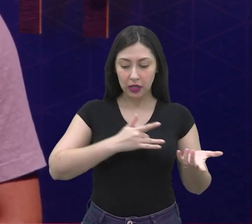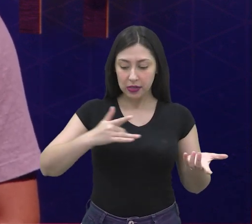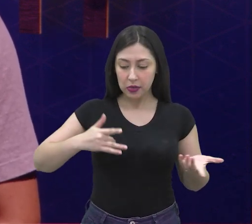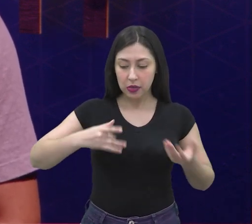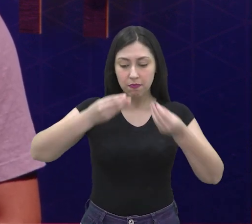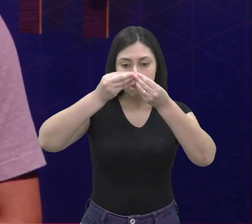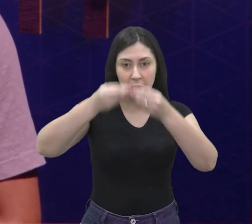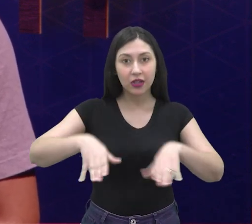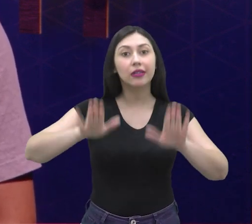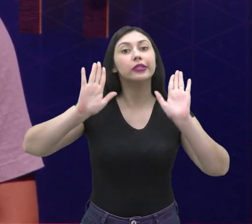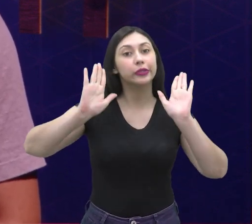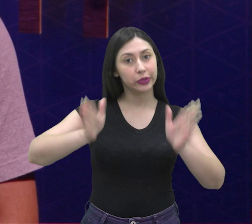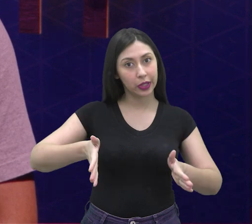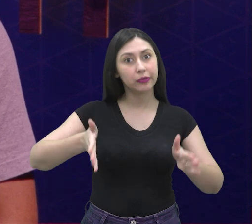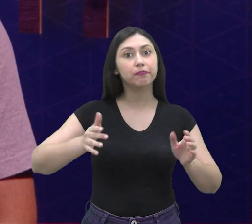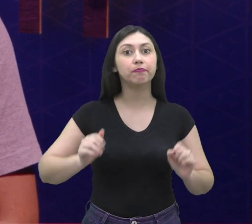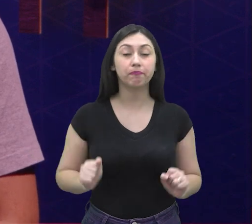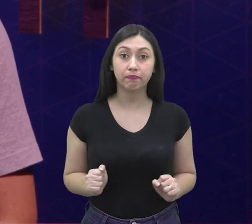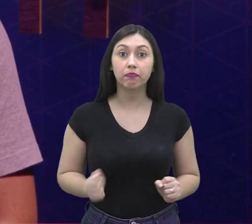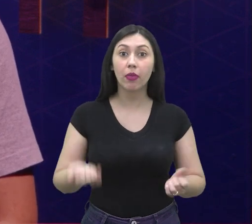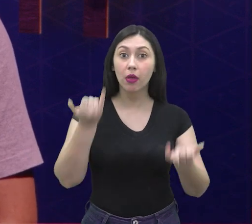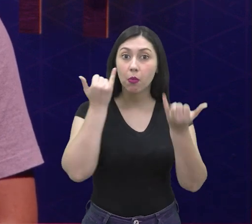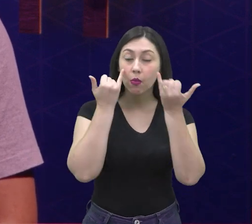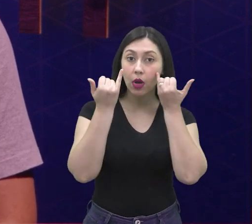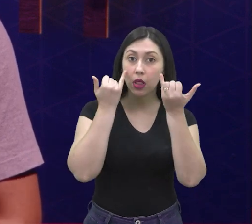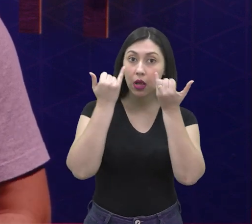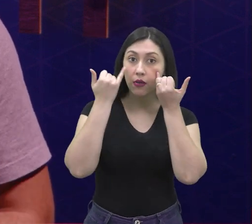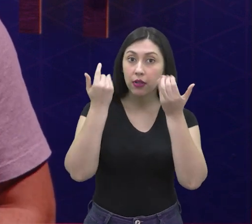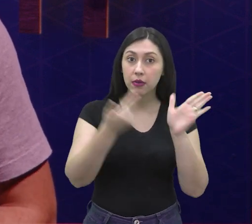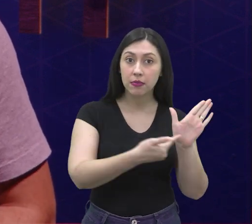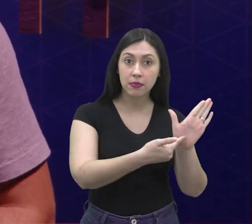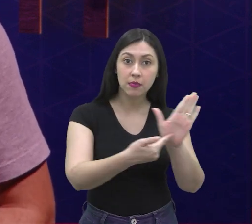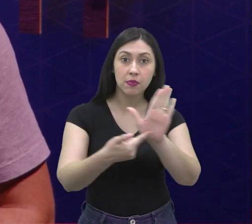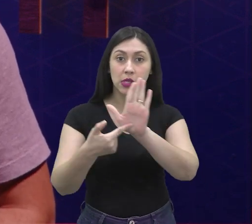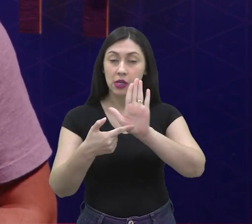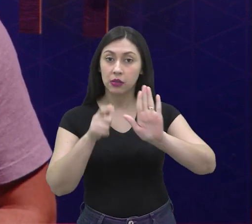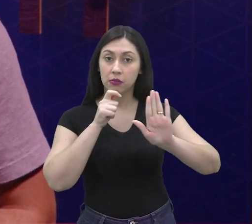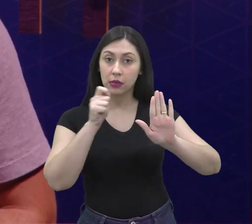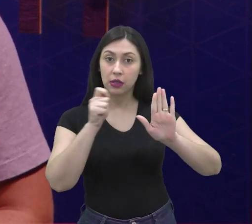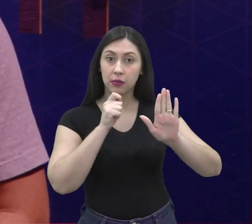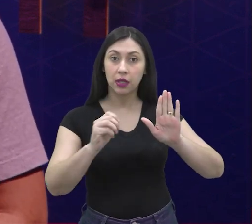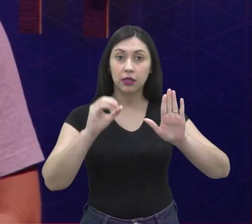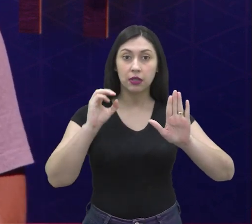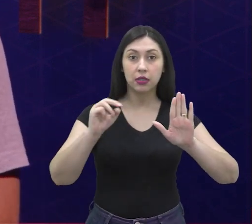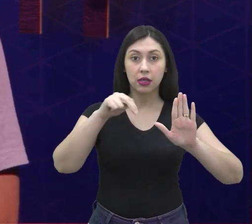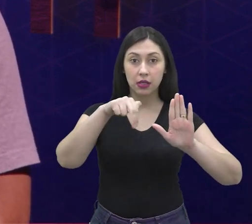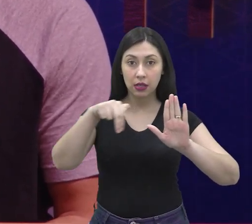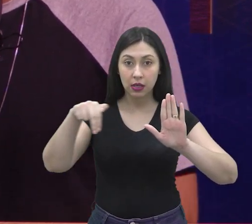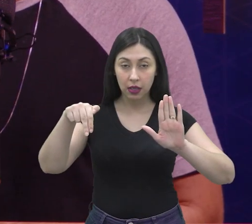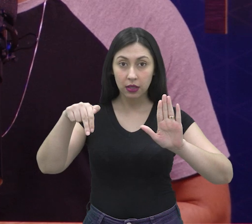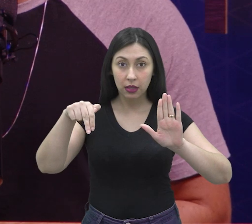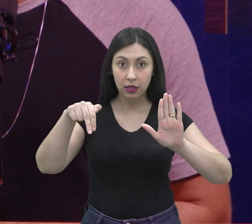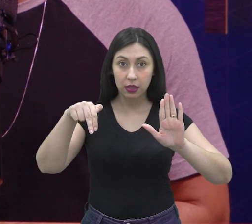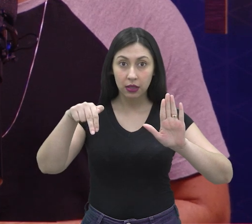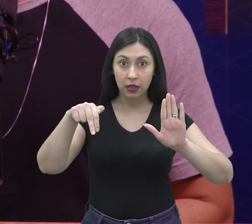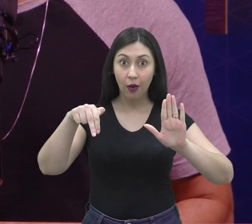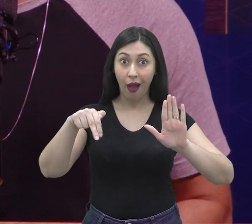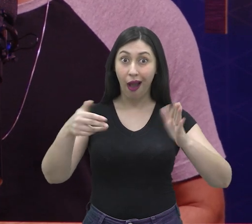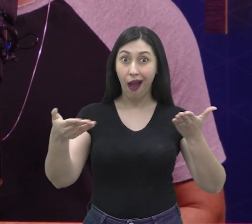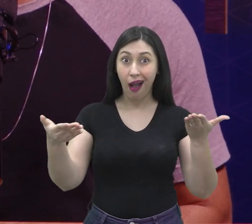sua saúde já não é mais a mesma. De acordo com informações divulgadas por uma reportagem da CNN, com